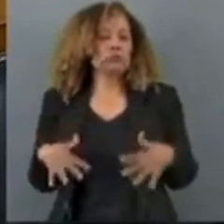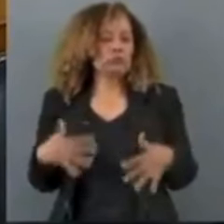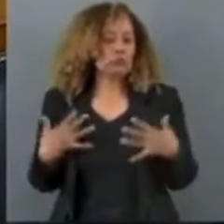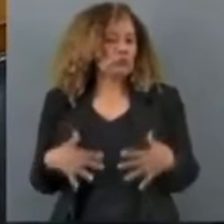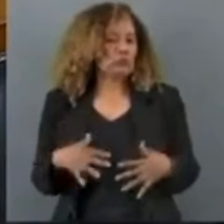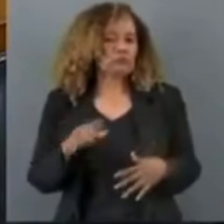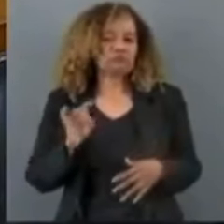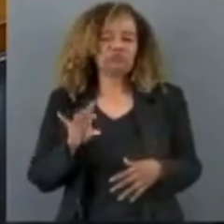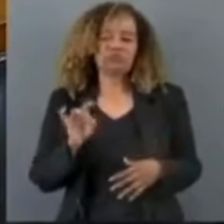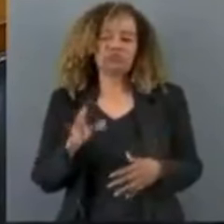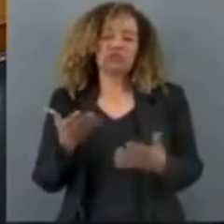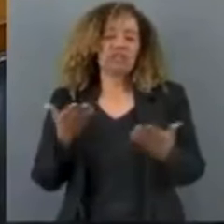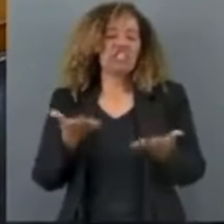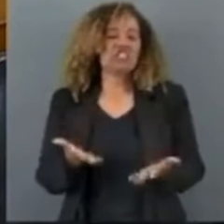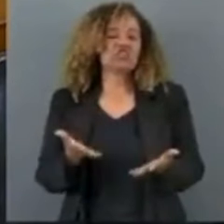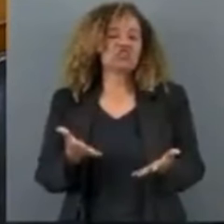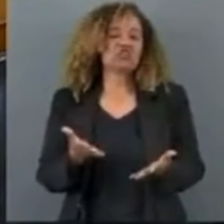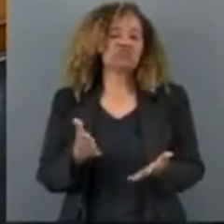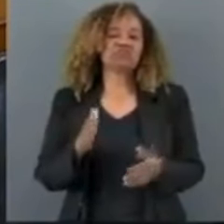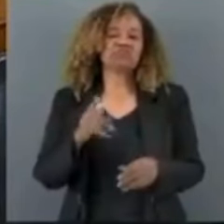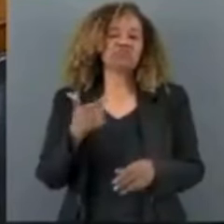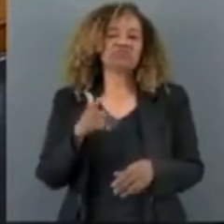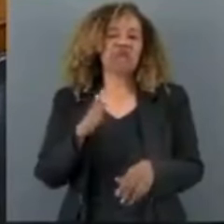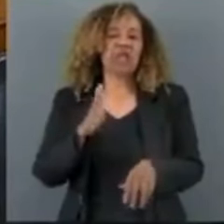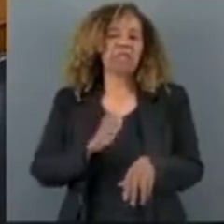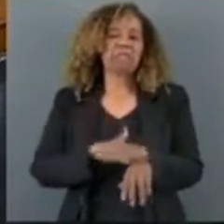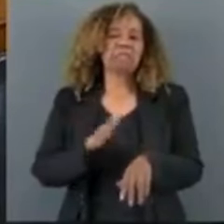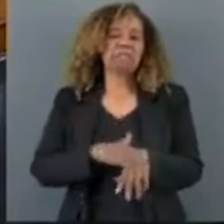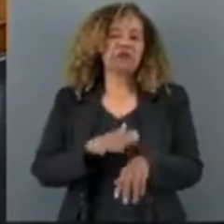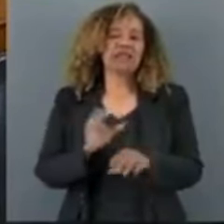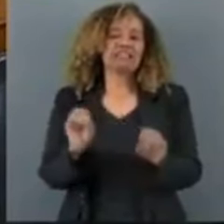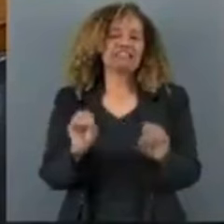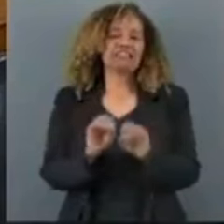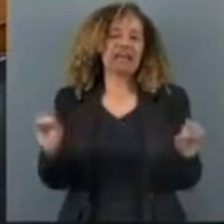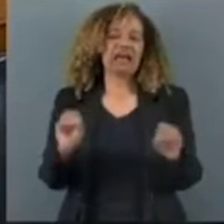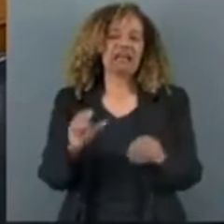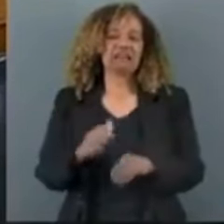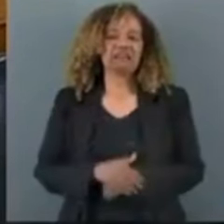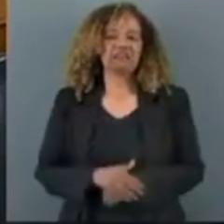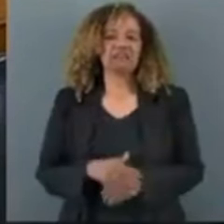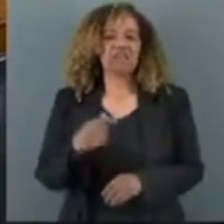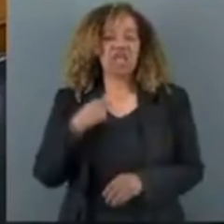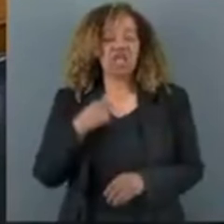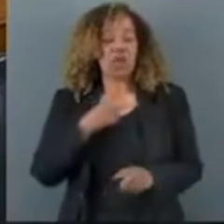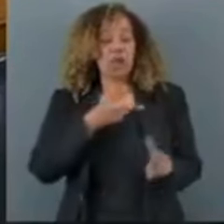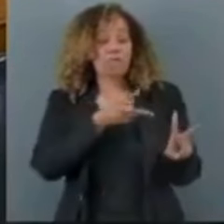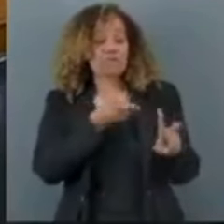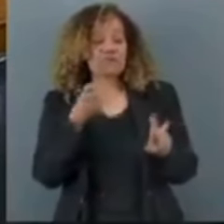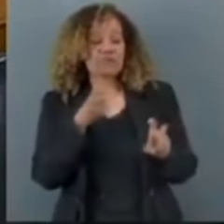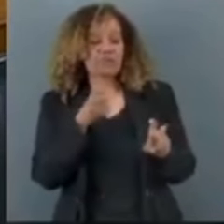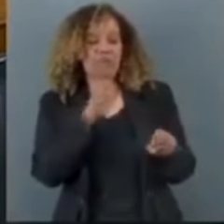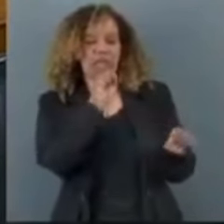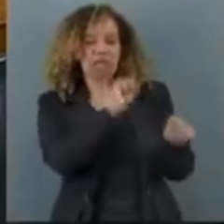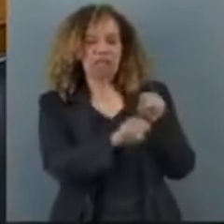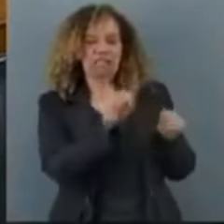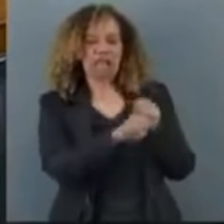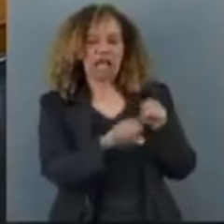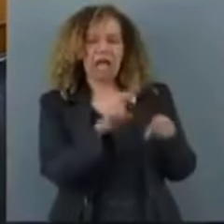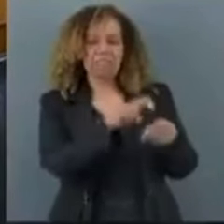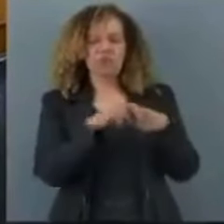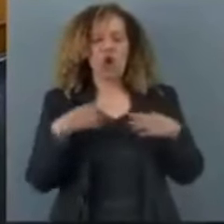só tem isso, nada mais. Eu vi indígenas se matarem por um pedaço de roupa